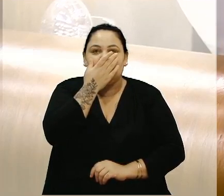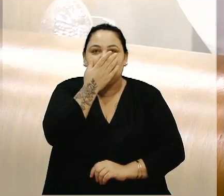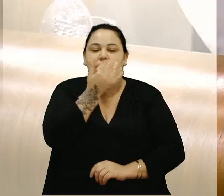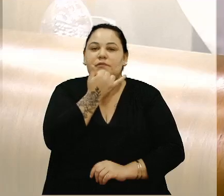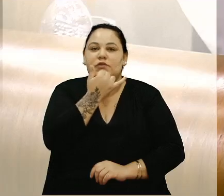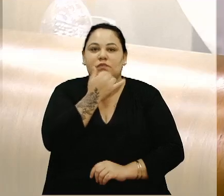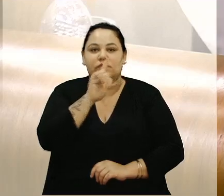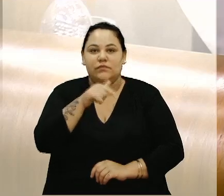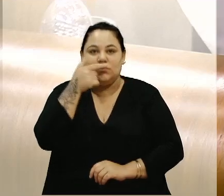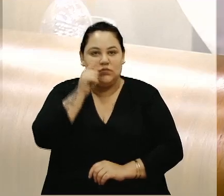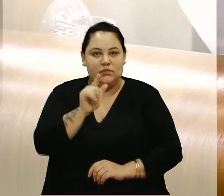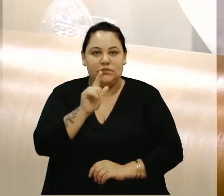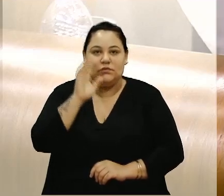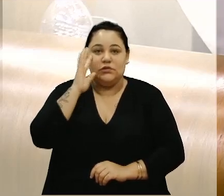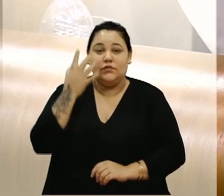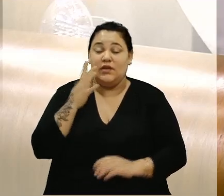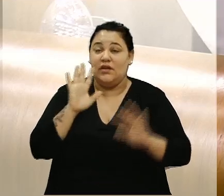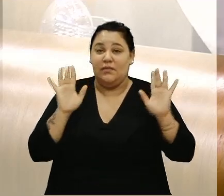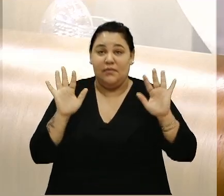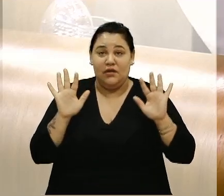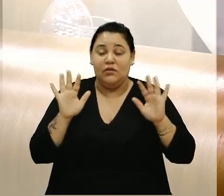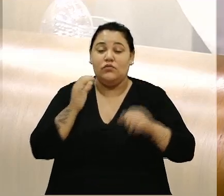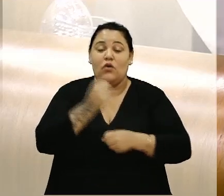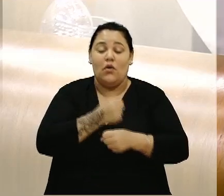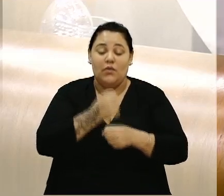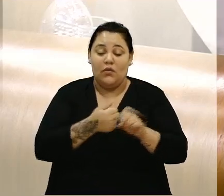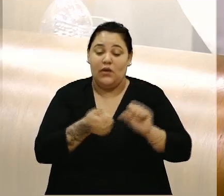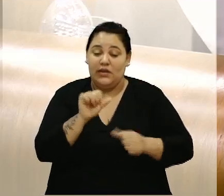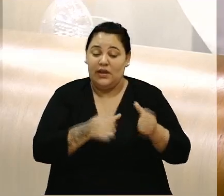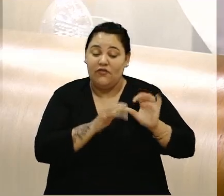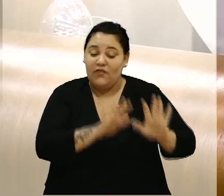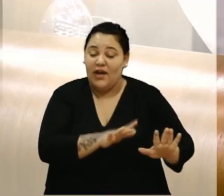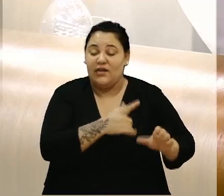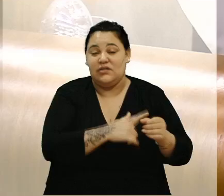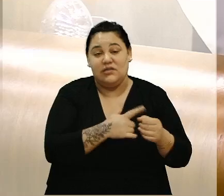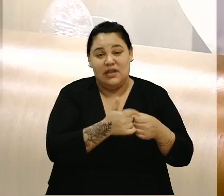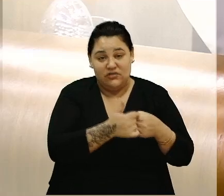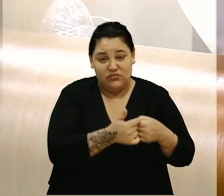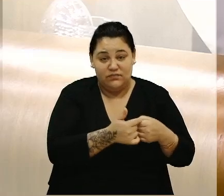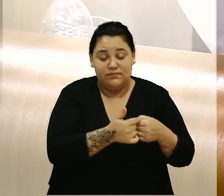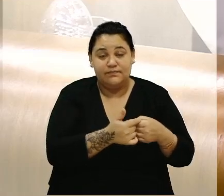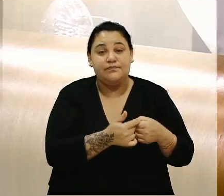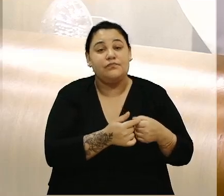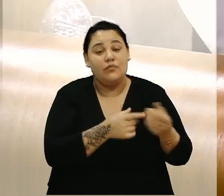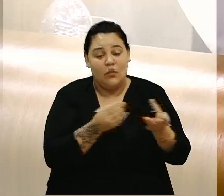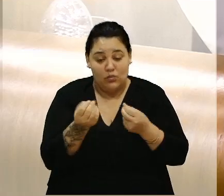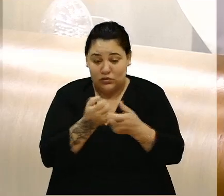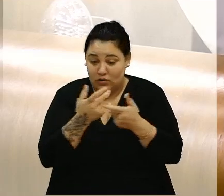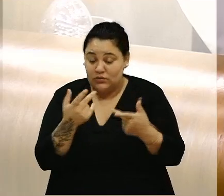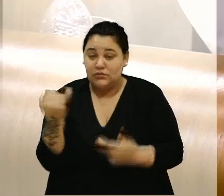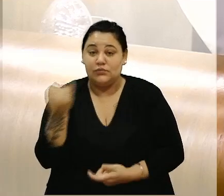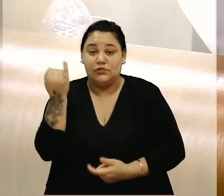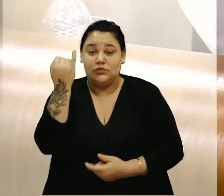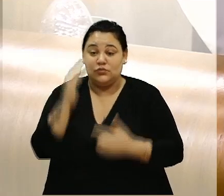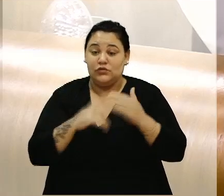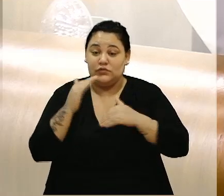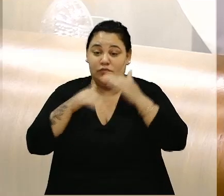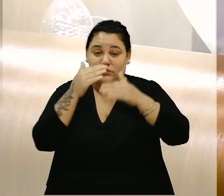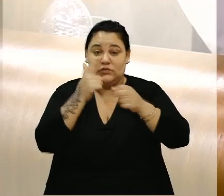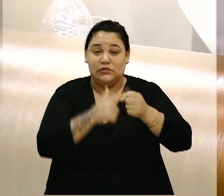Então, mão de obra qualificada que fica na cidade, muitas coisas importantes para o desenvolvimento da